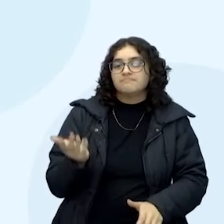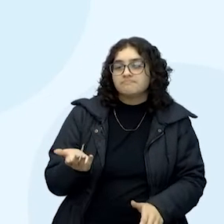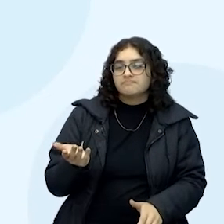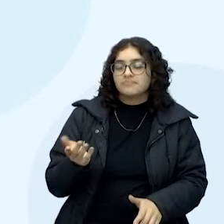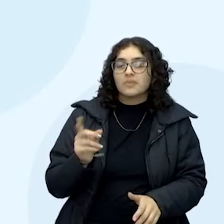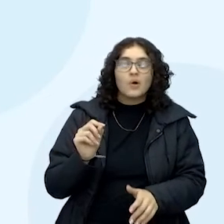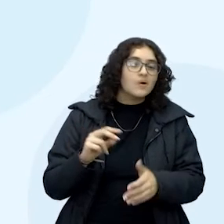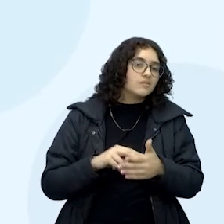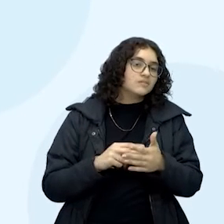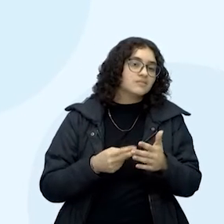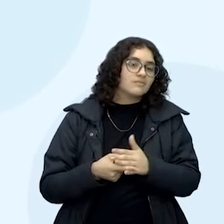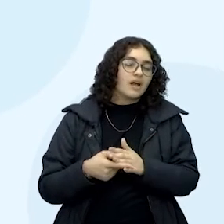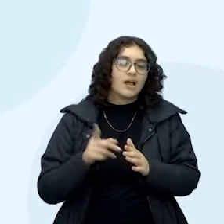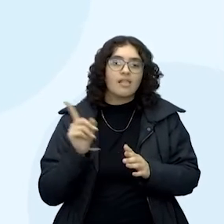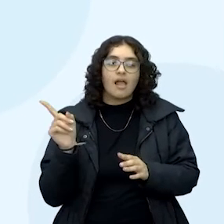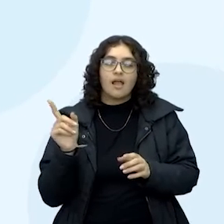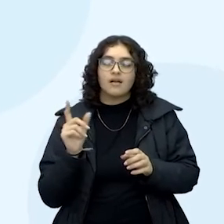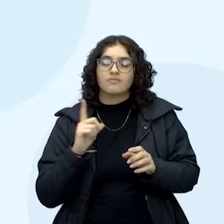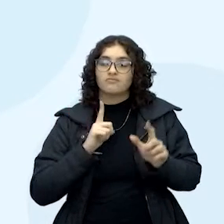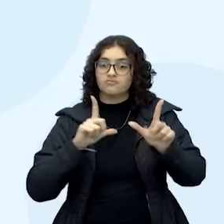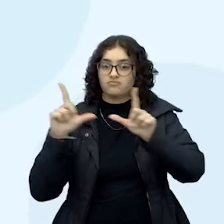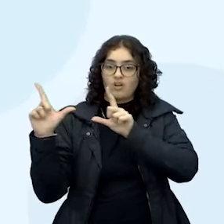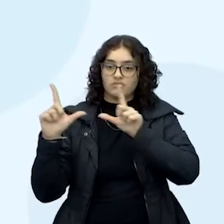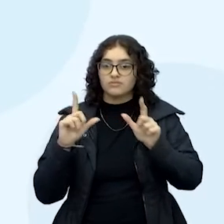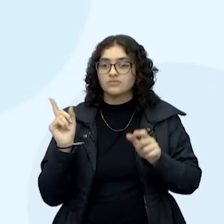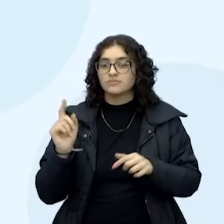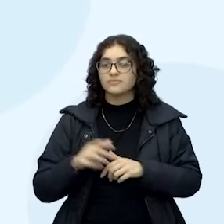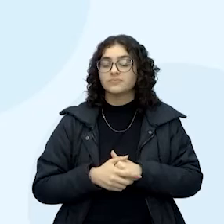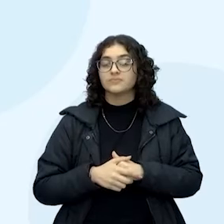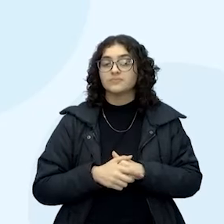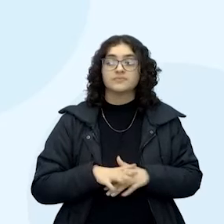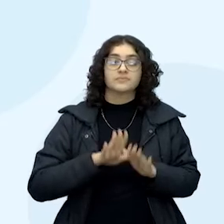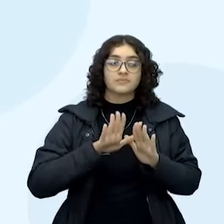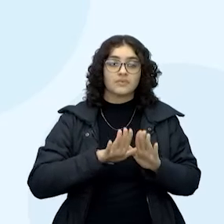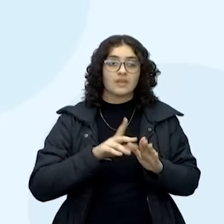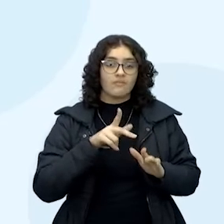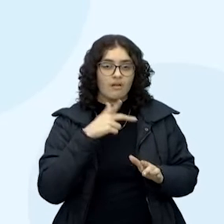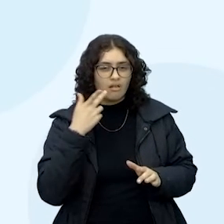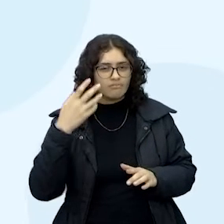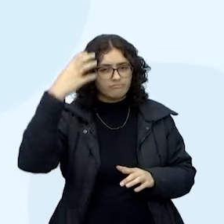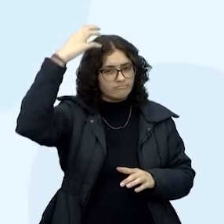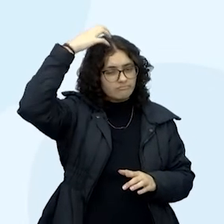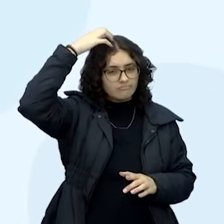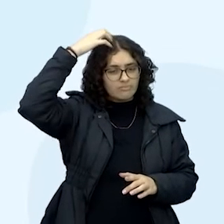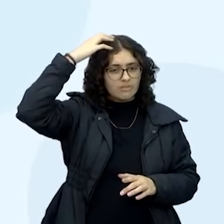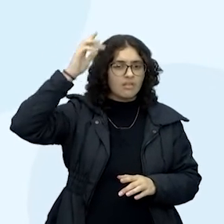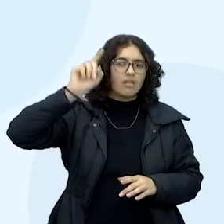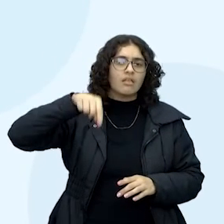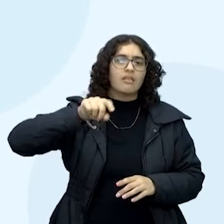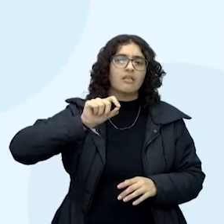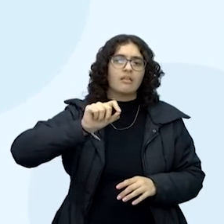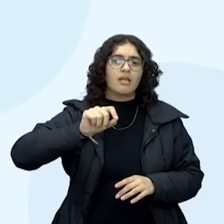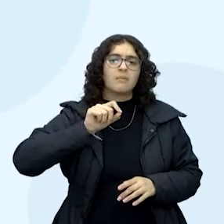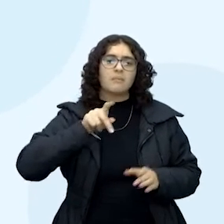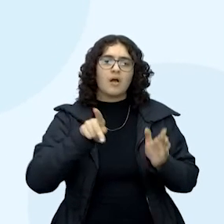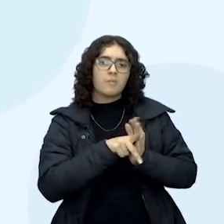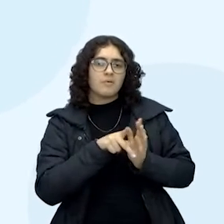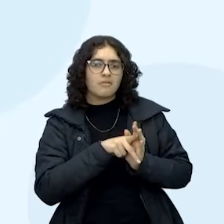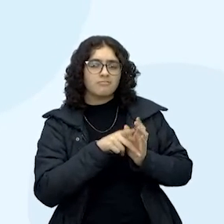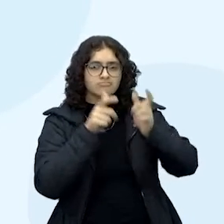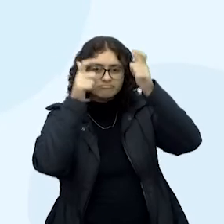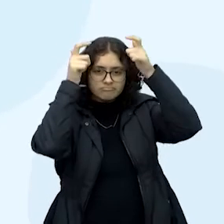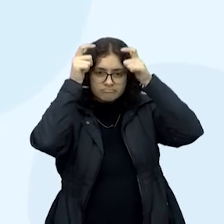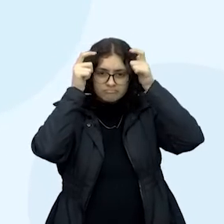que é o significado, né, dessas imagens? Vamos lá. Quando a gente fala de monarquia, o poder é exercido pelo rei,